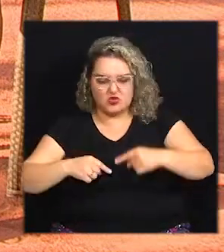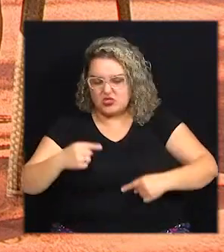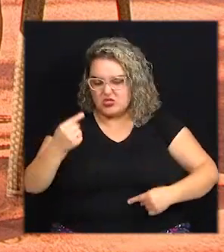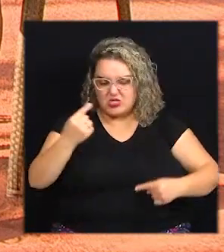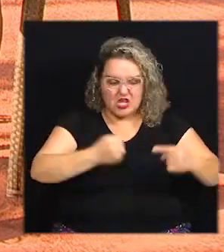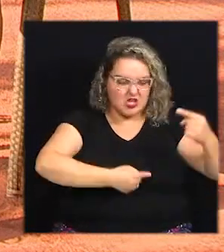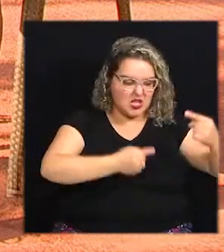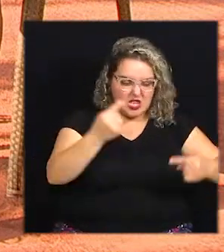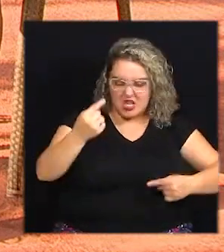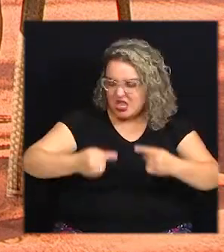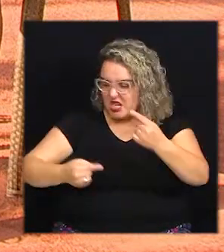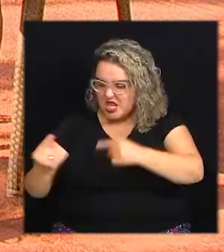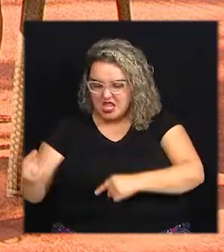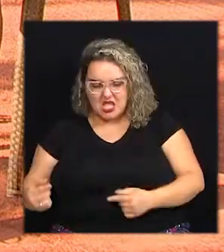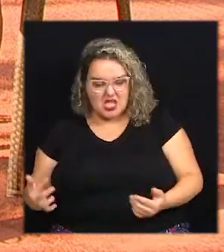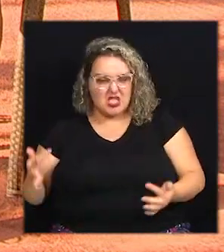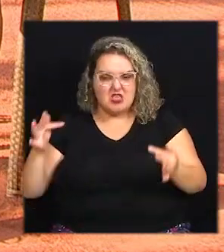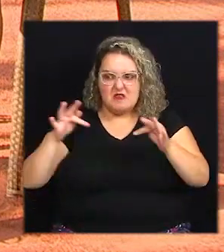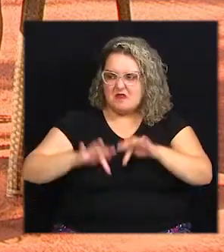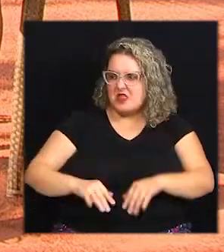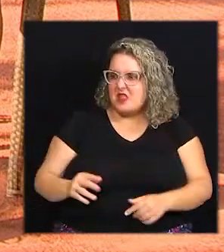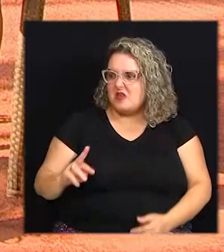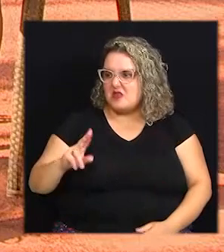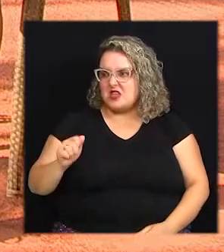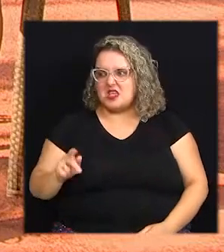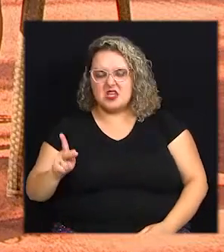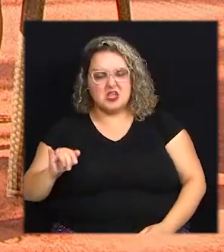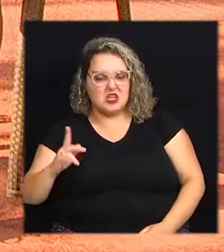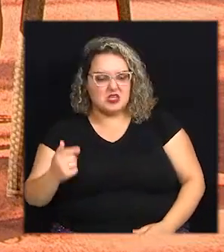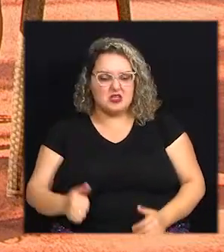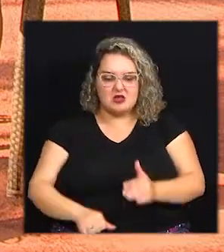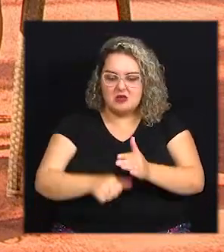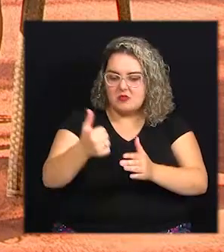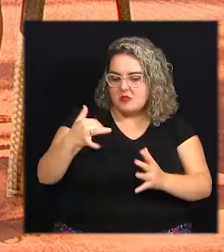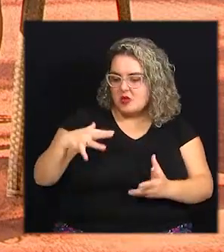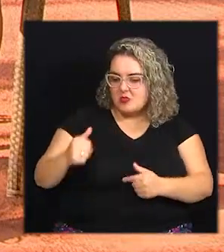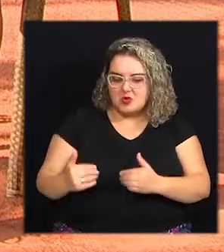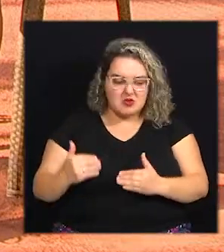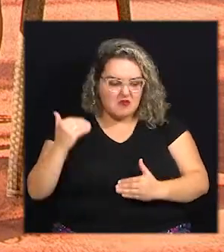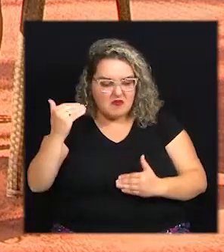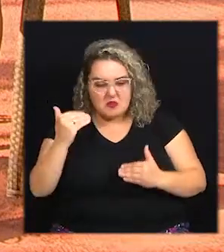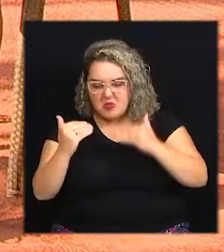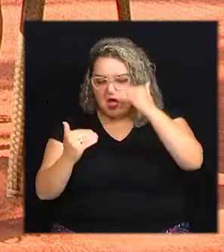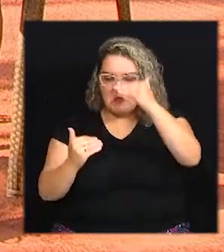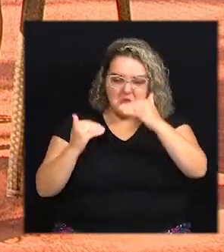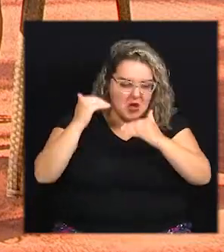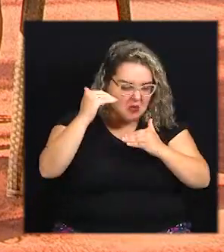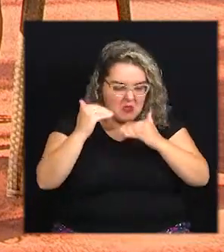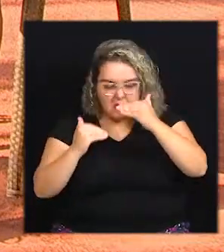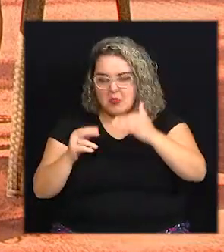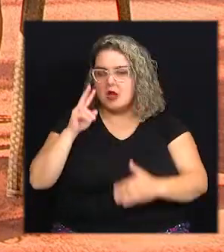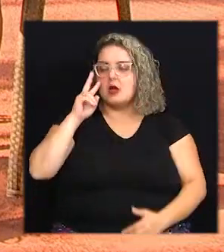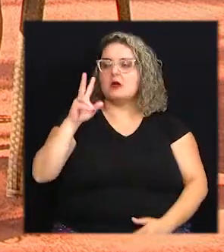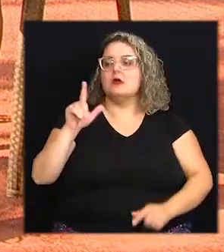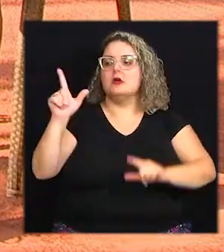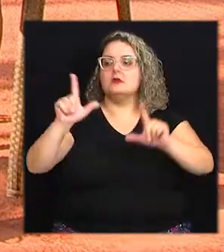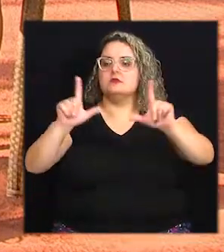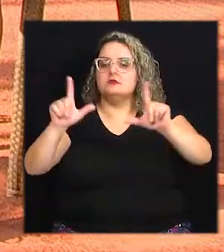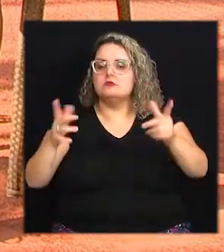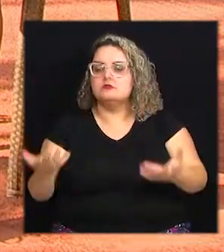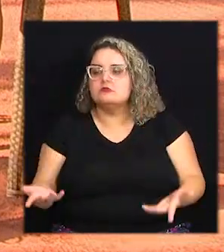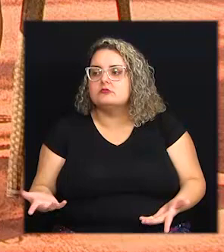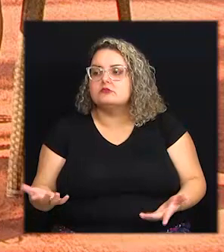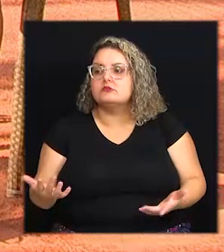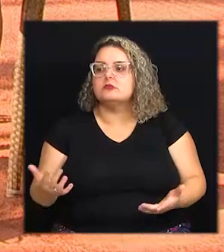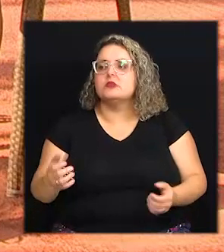que brigaram o tempo inteiro em final e em ranking, em primeiro do mundo e desbancando, e ver essa cena